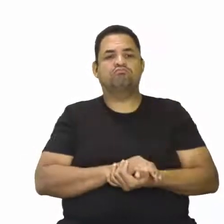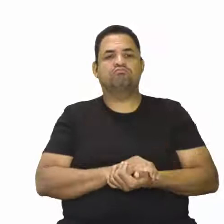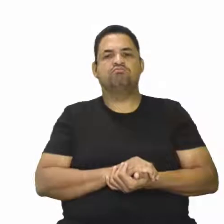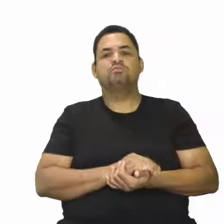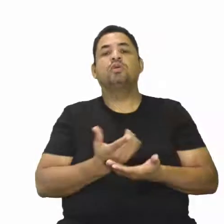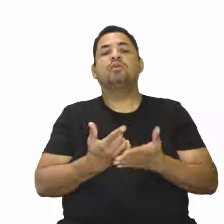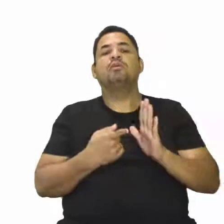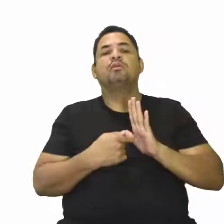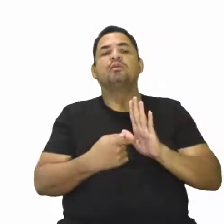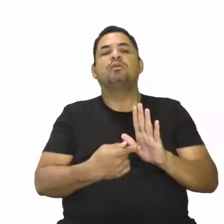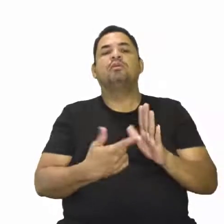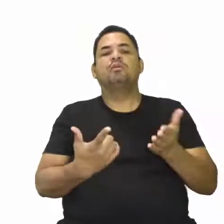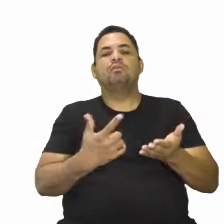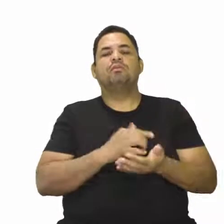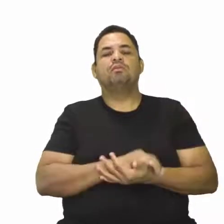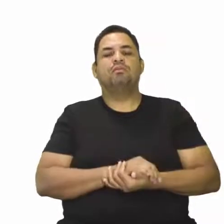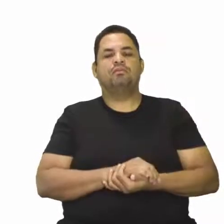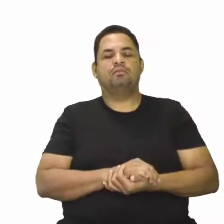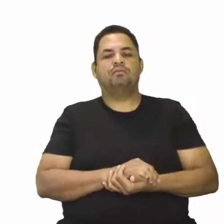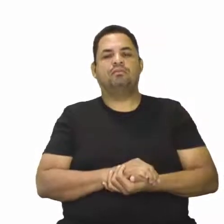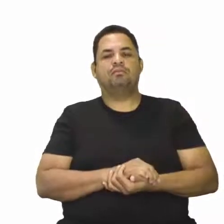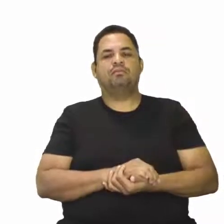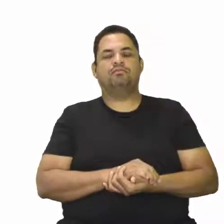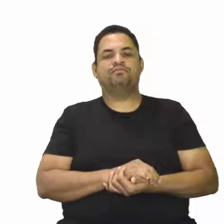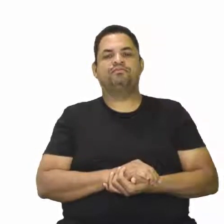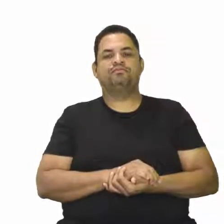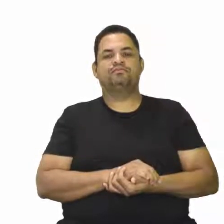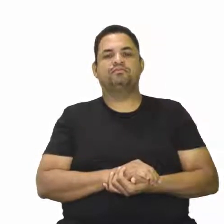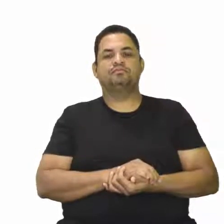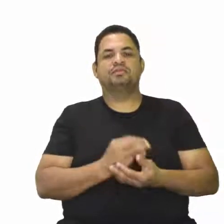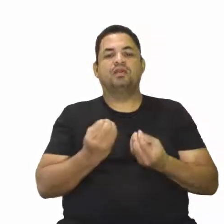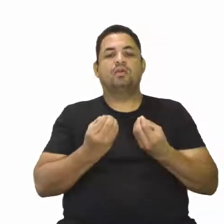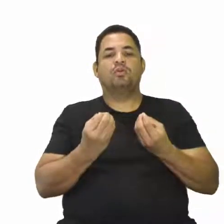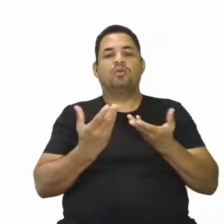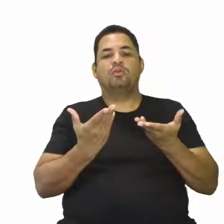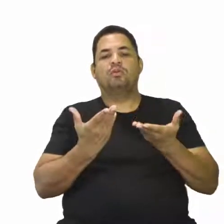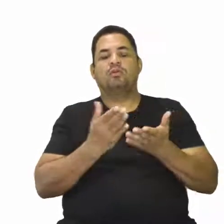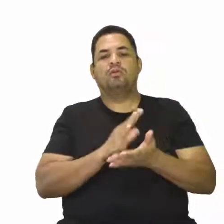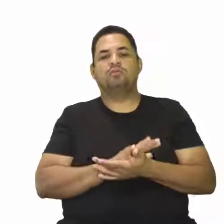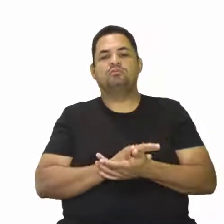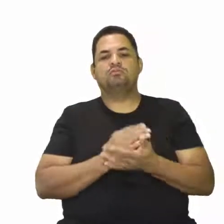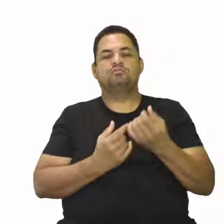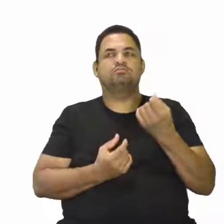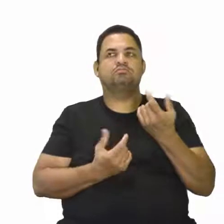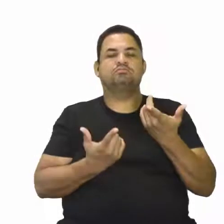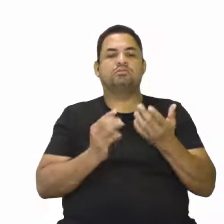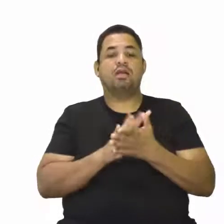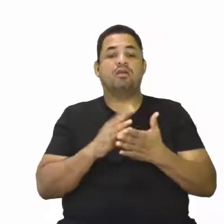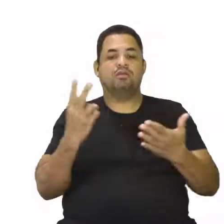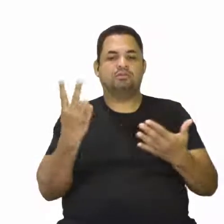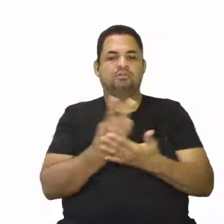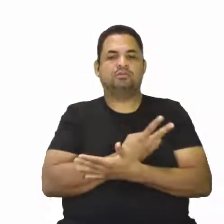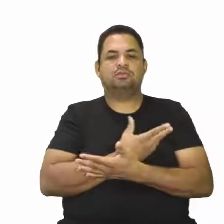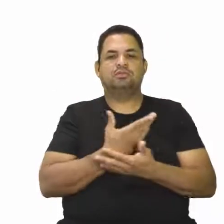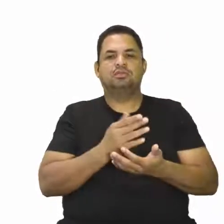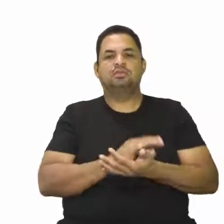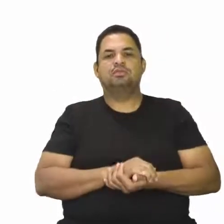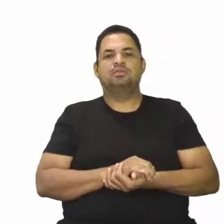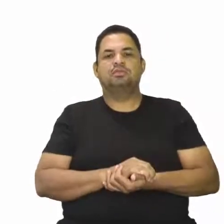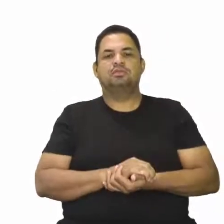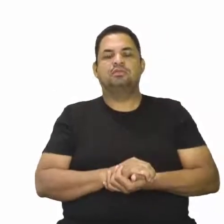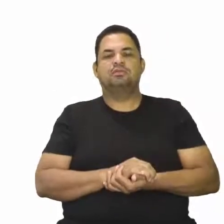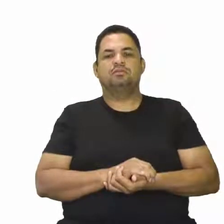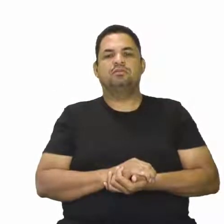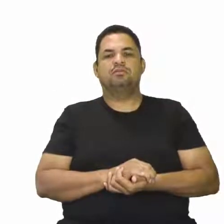que ele diz? O que ele indica? Ele indica a maneira como algo acontece. Então,